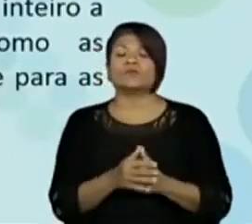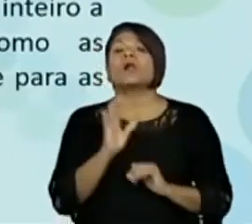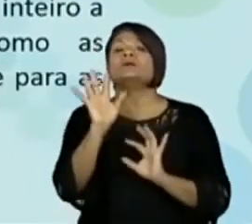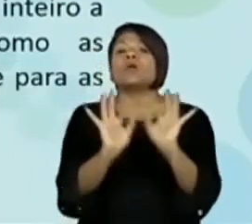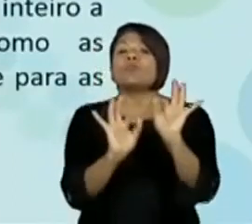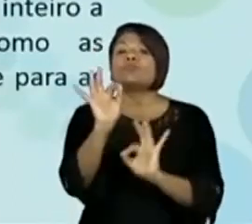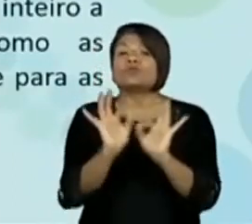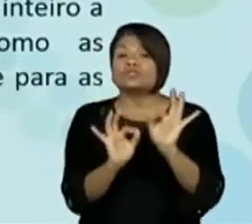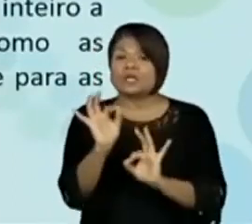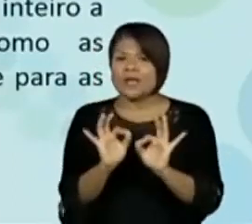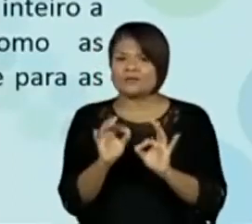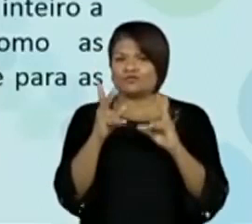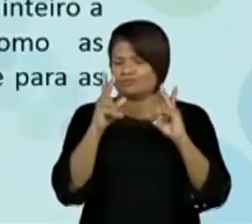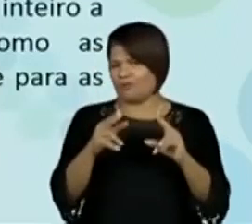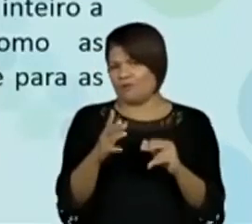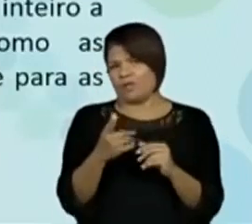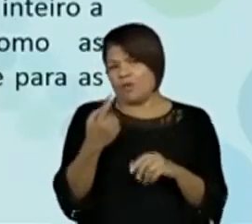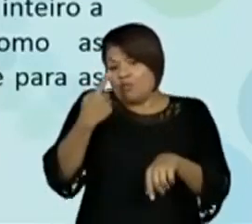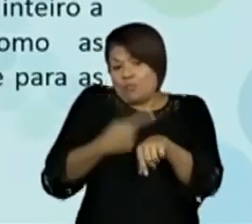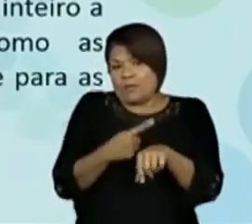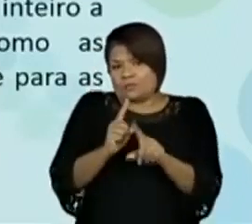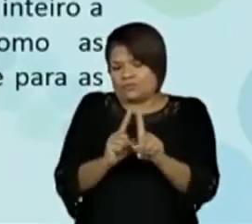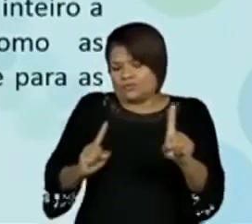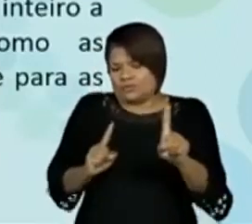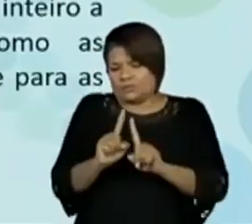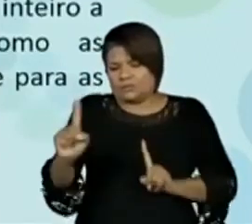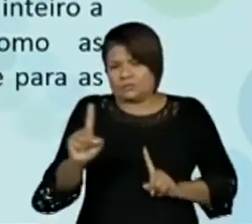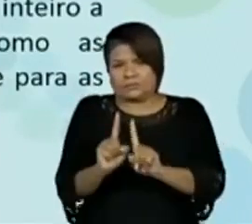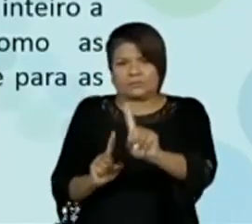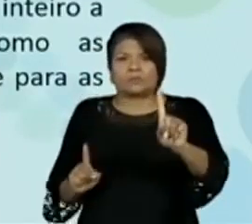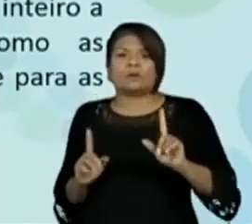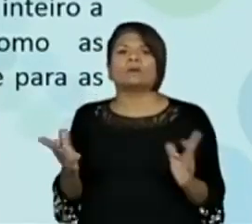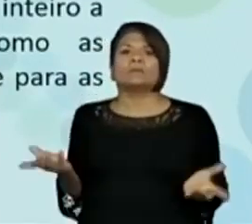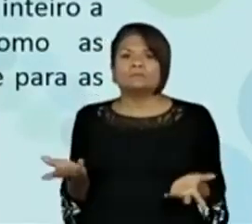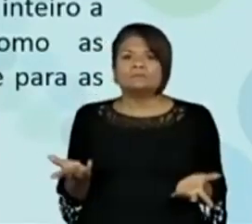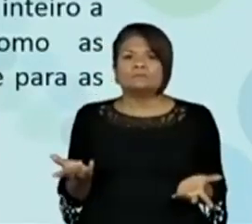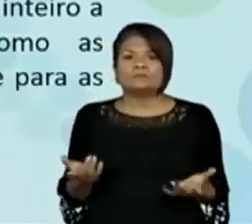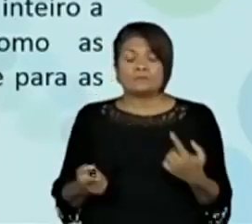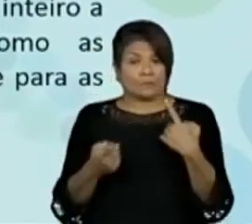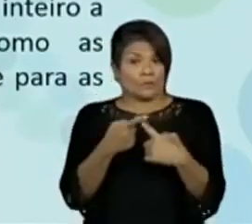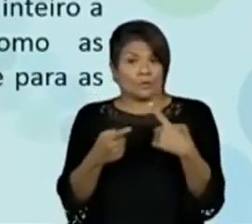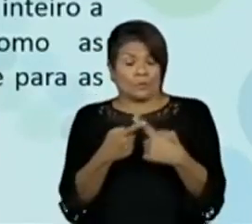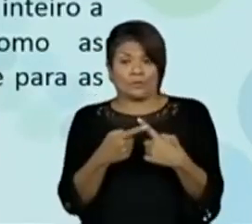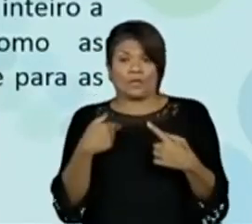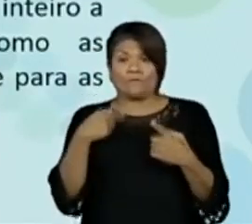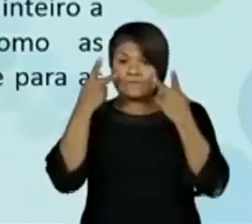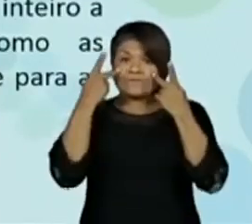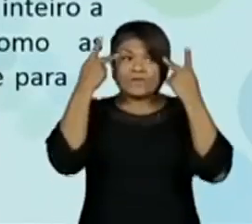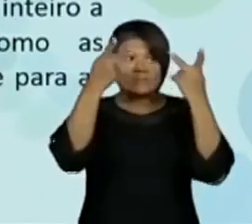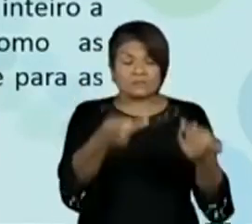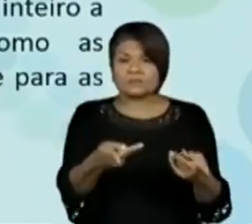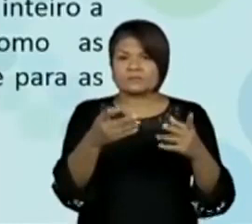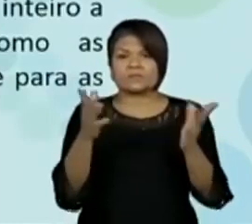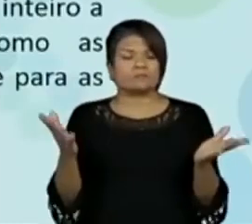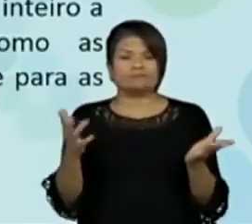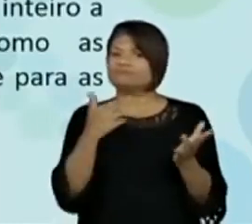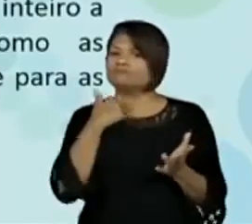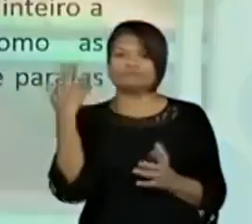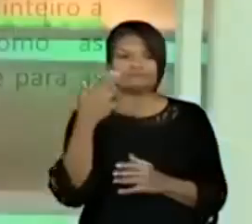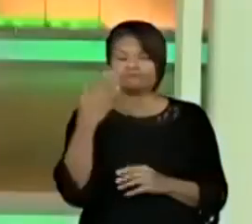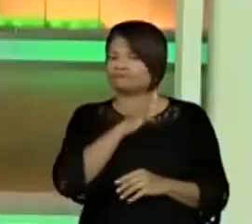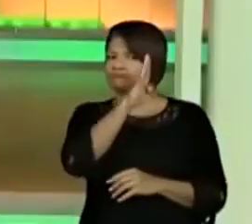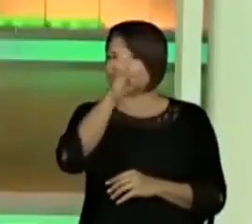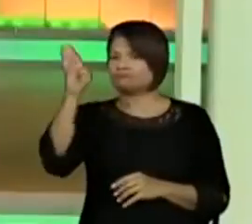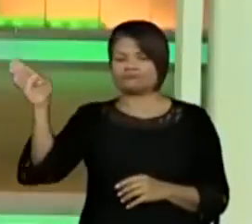encontro, como falaram aqui, esse momento de isolamento. Até porque a gente não tinha esse olhar de visitações como está tendo o virtual hoje. Porque a